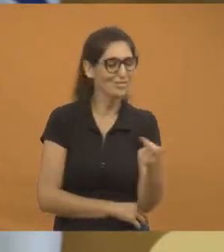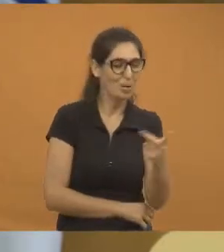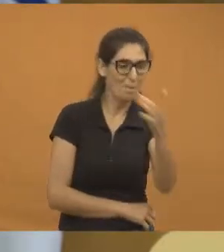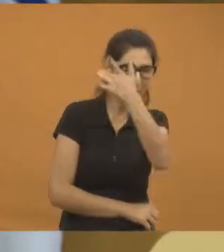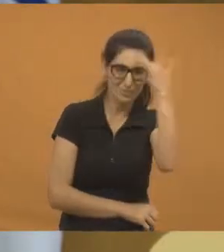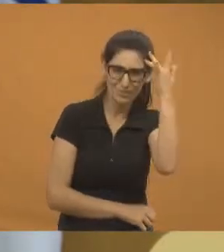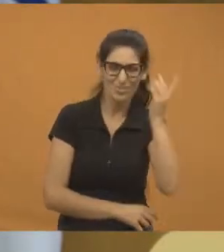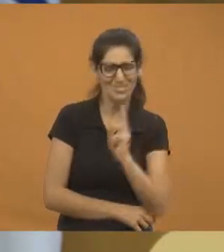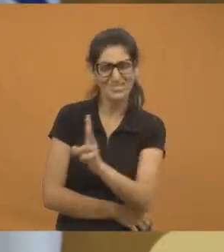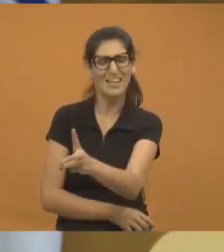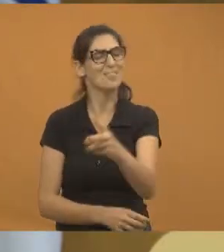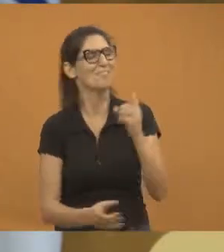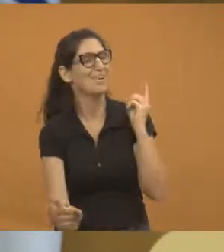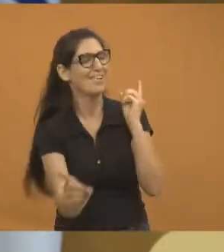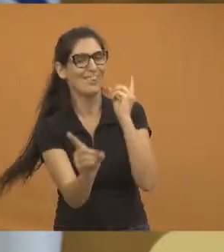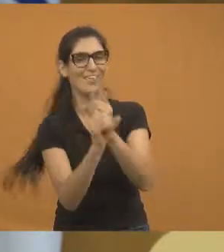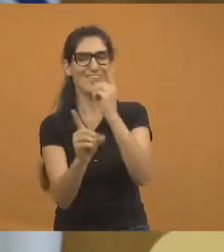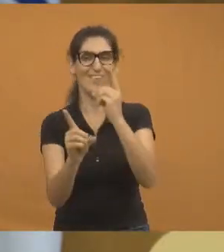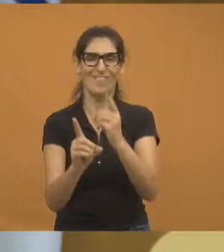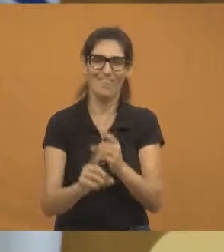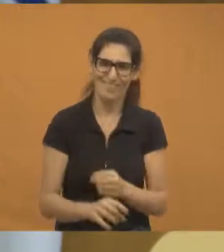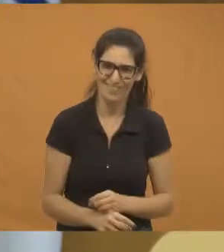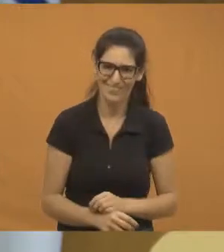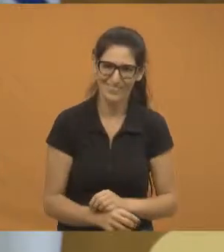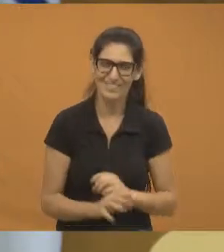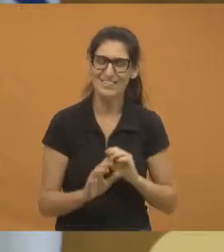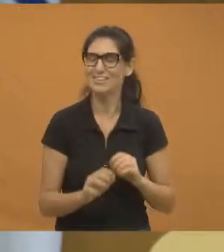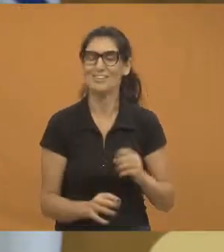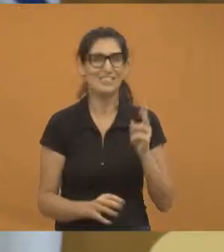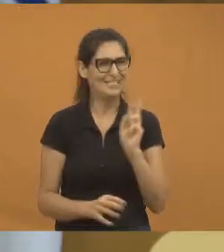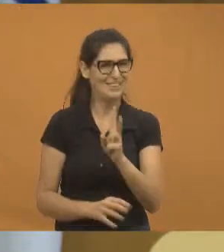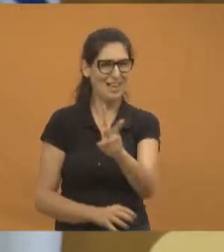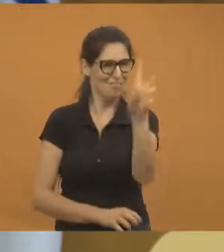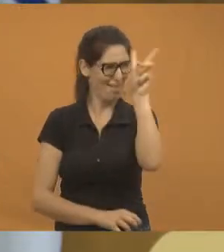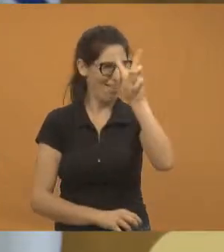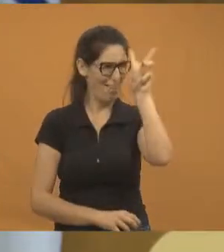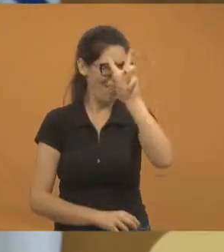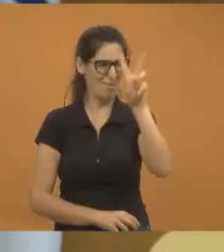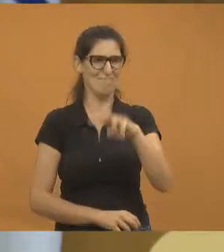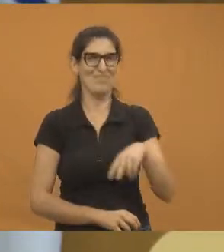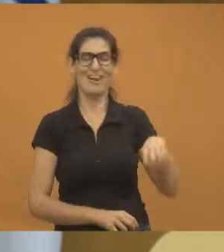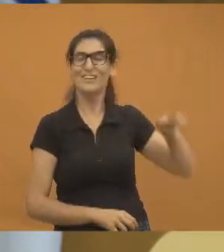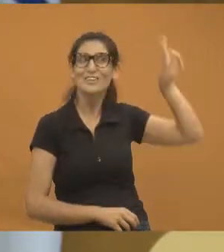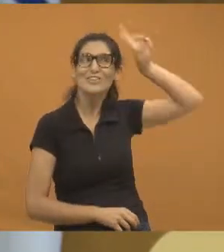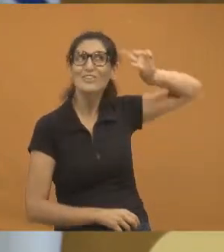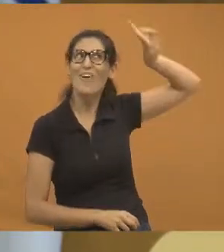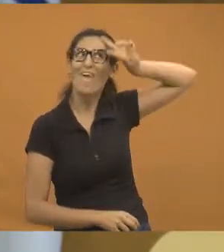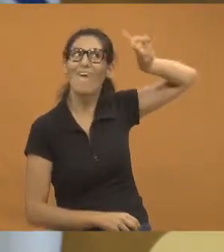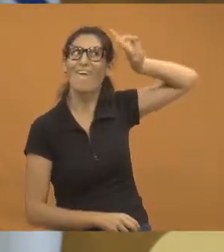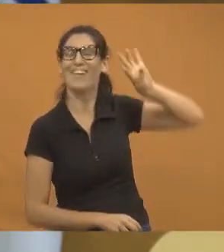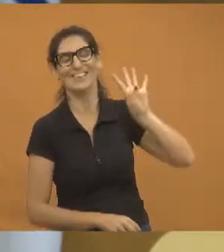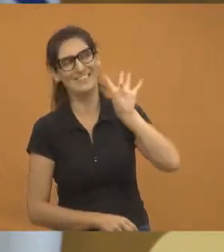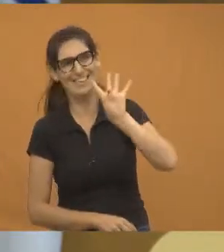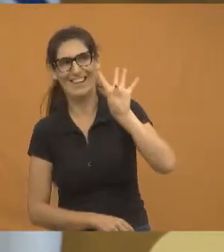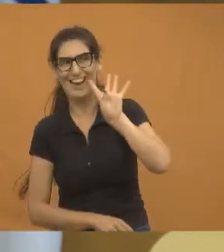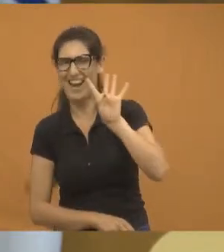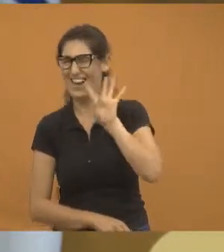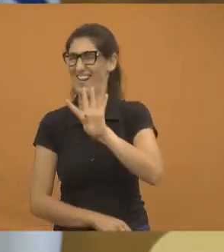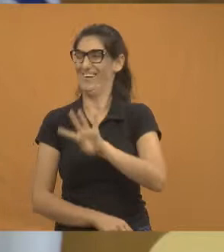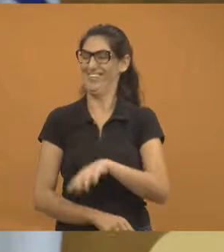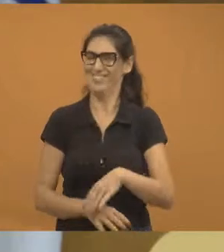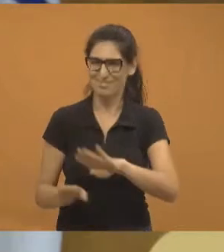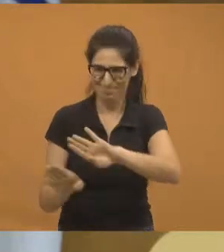nos encontramos aí a gente pode fazer umas boas resenhas em e aqui na pessoa do meu amigo gilson isoladamente aqui